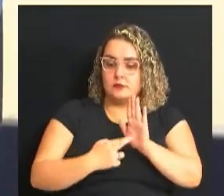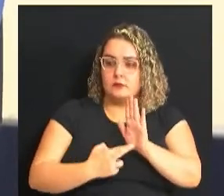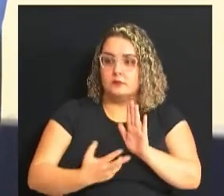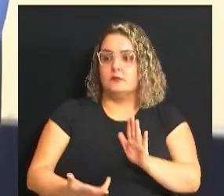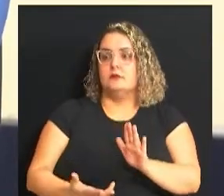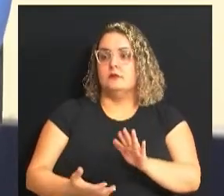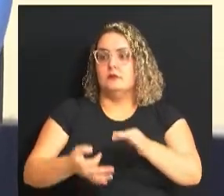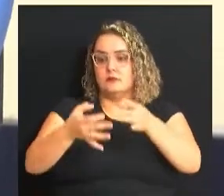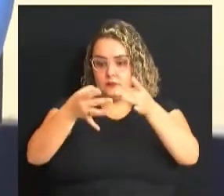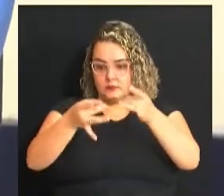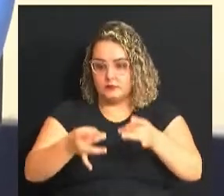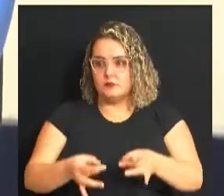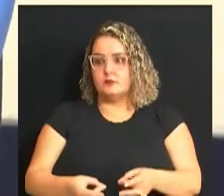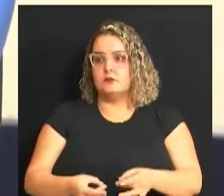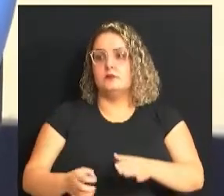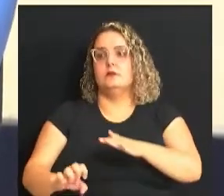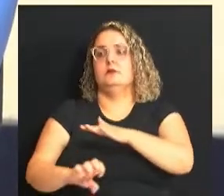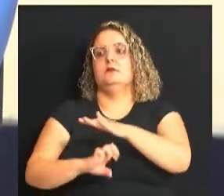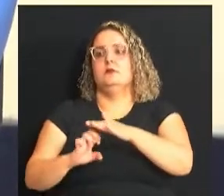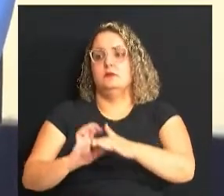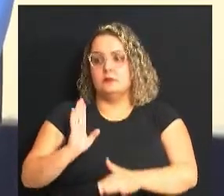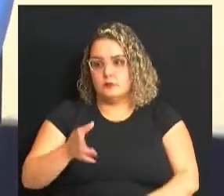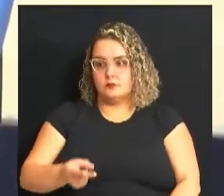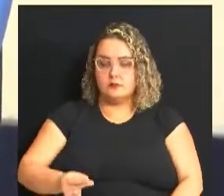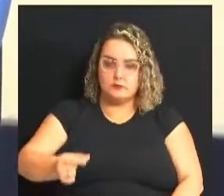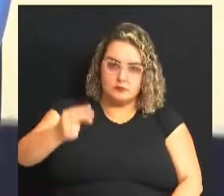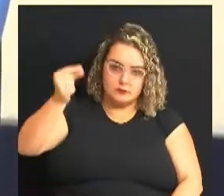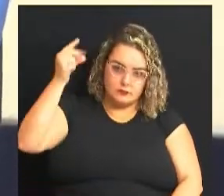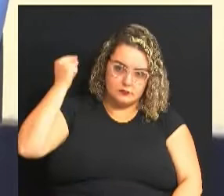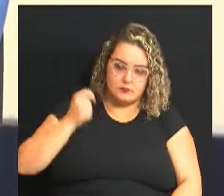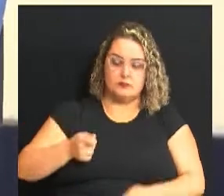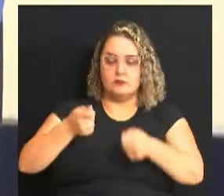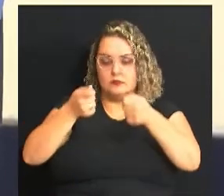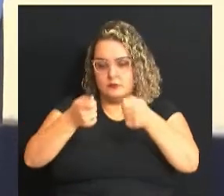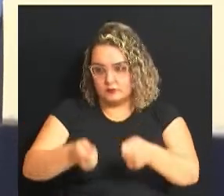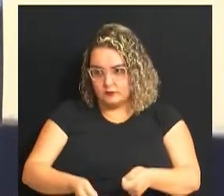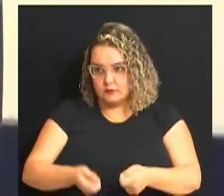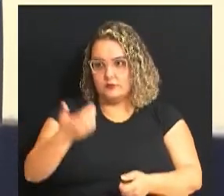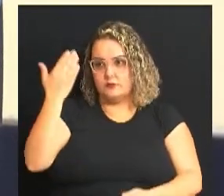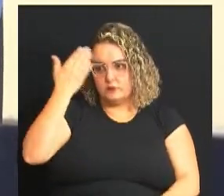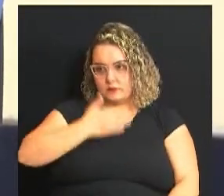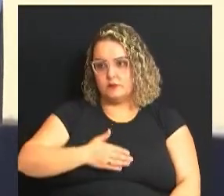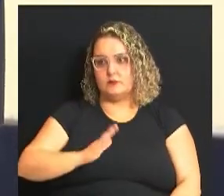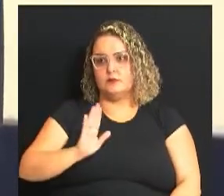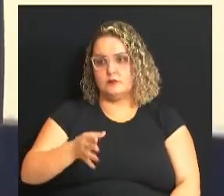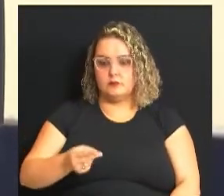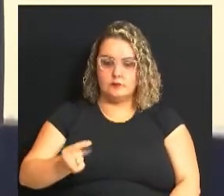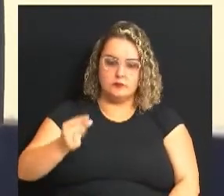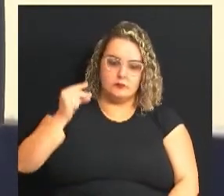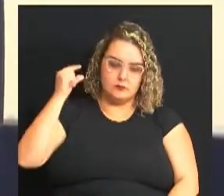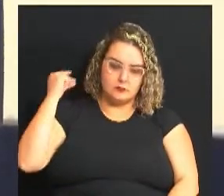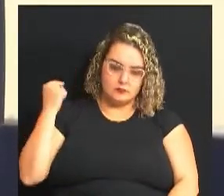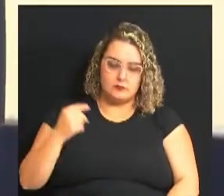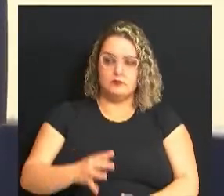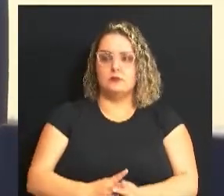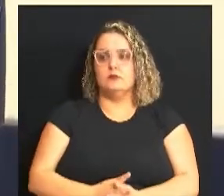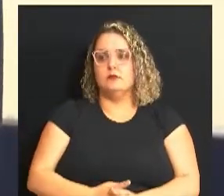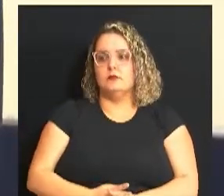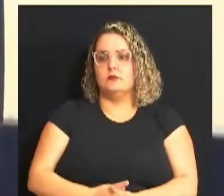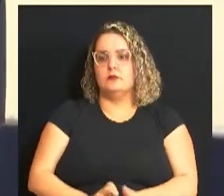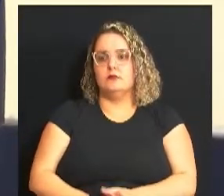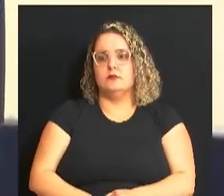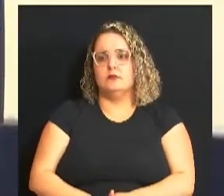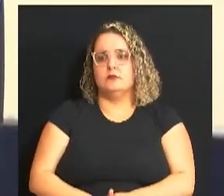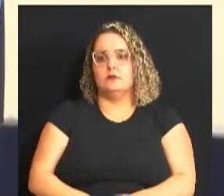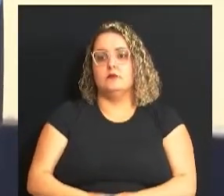disciplinadas, aquelas empresas que já estão consolidadas, que comprovadamente já existem, funcionando e tal, possam ter o